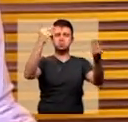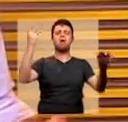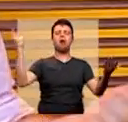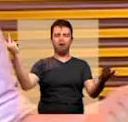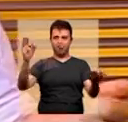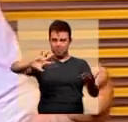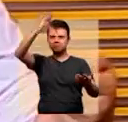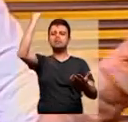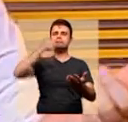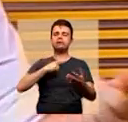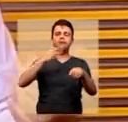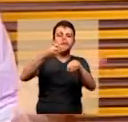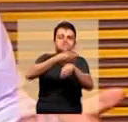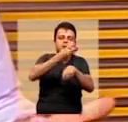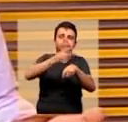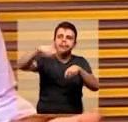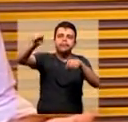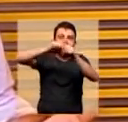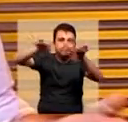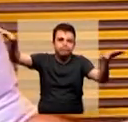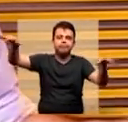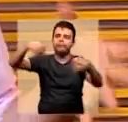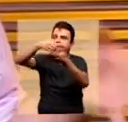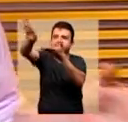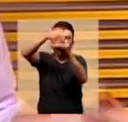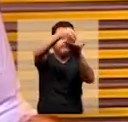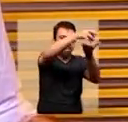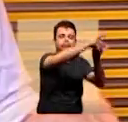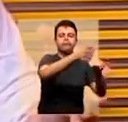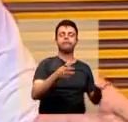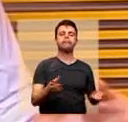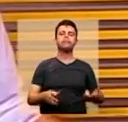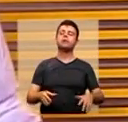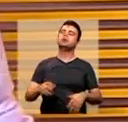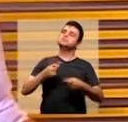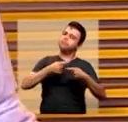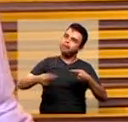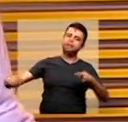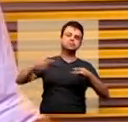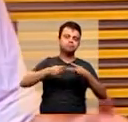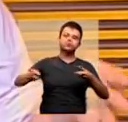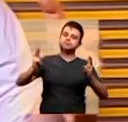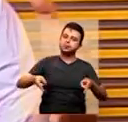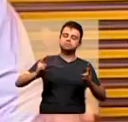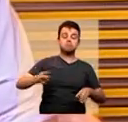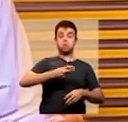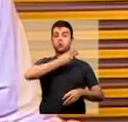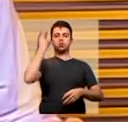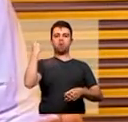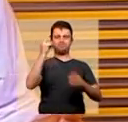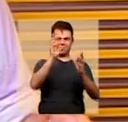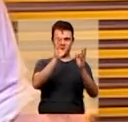com essas coisas de WhatsApp, essas coisas. Toda semana alguém me coloca num grupo de